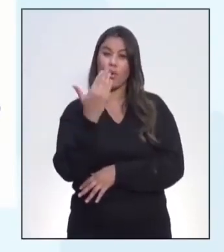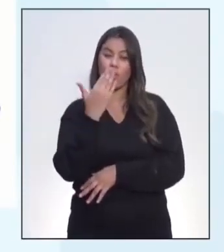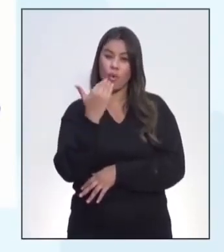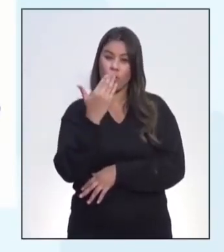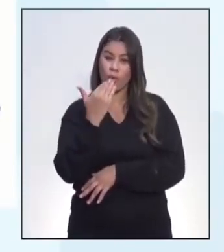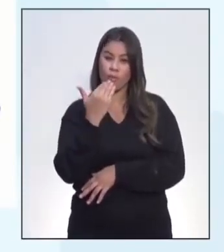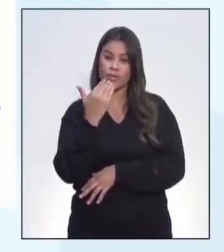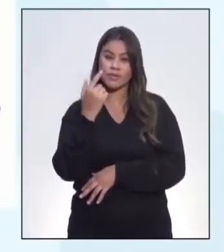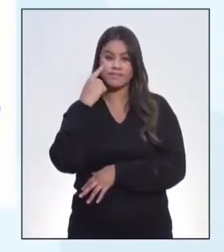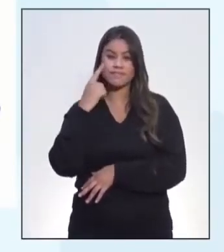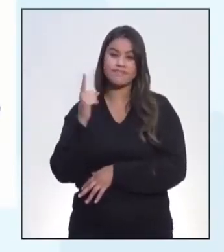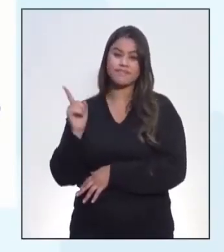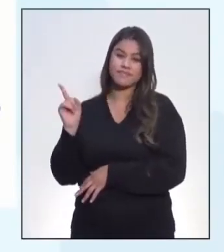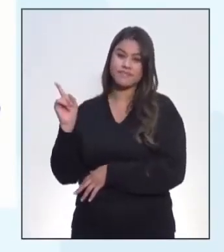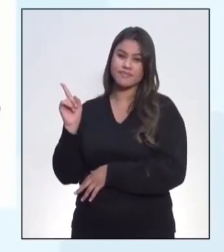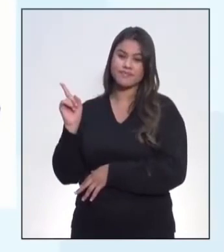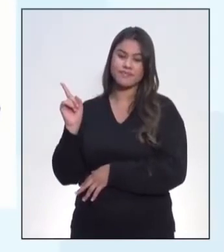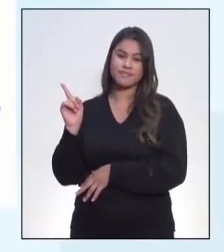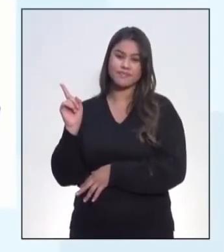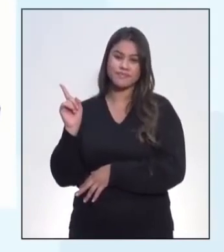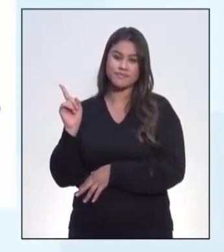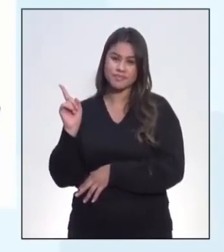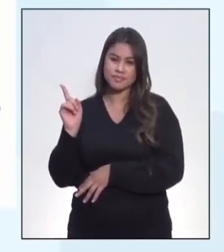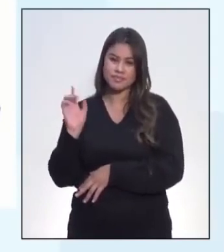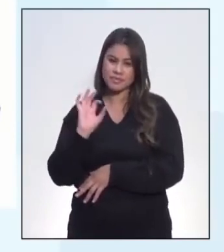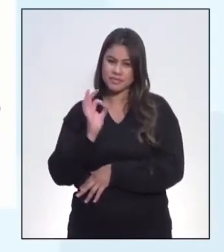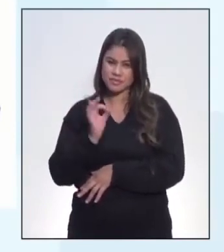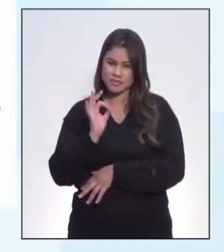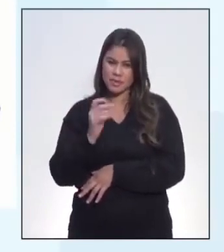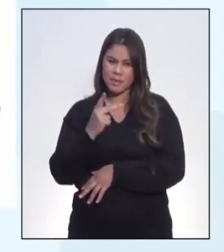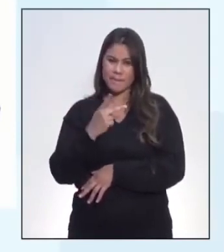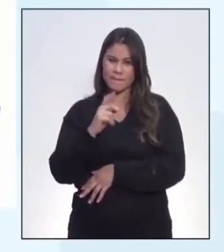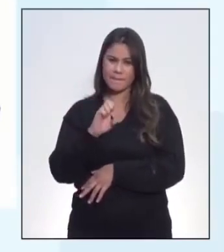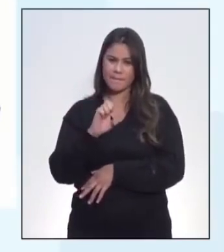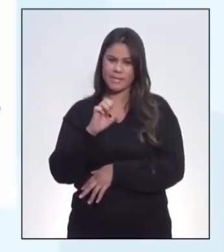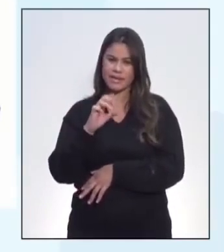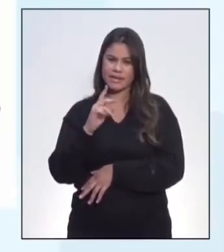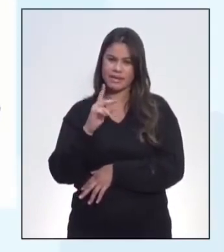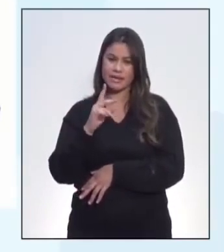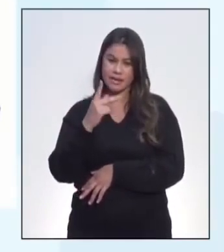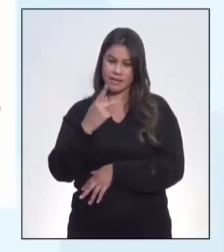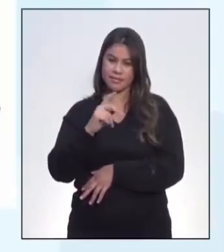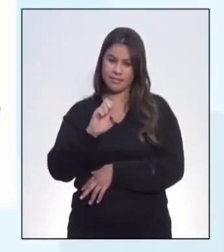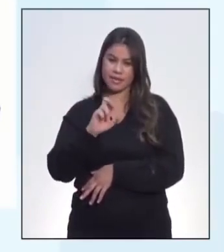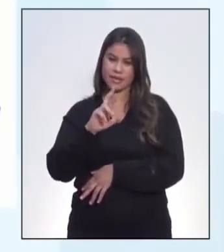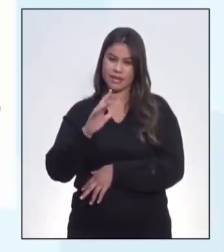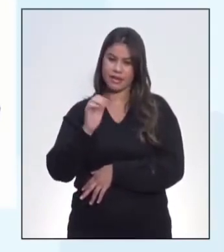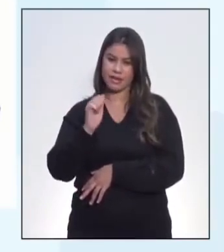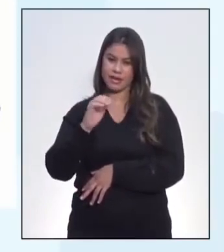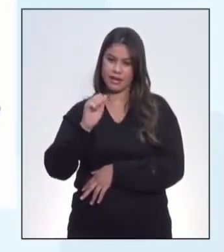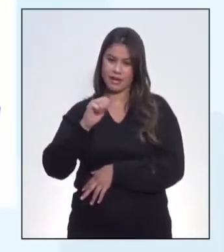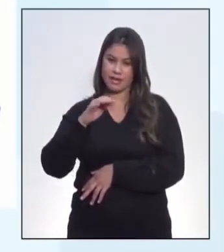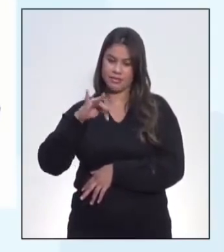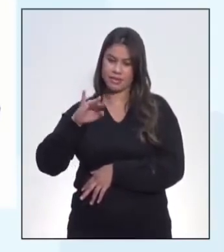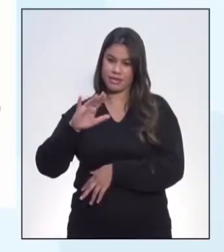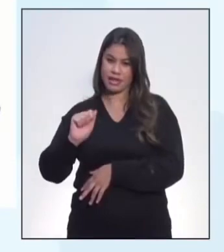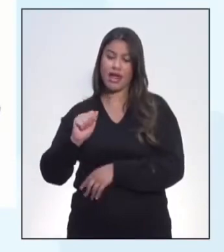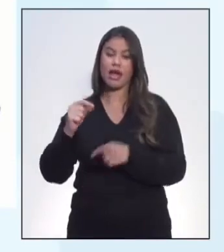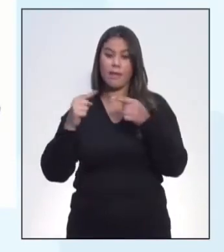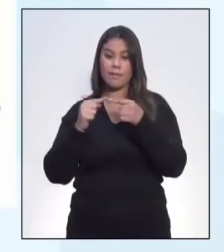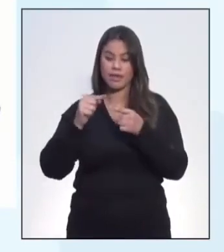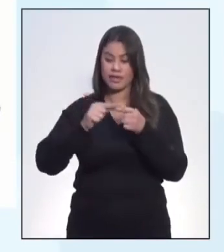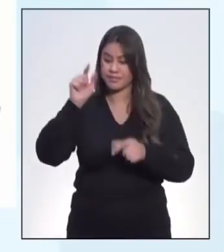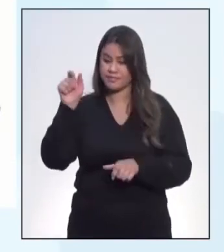esta quantidade que aparece aí. Estou correto, Alessandra? Per capita significa isso, por cabeça? Sim, a ideia da per